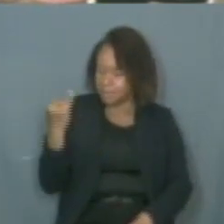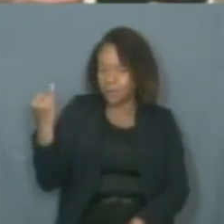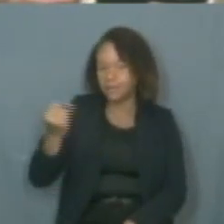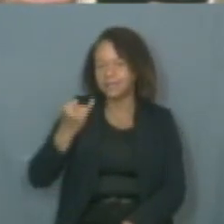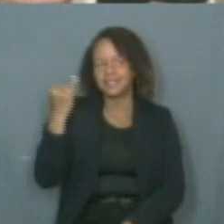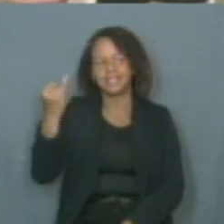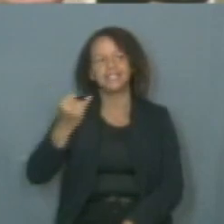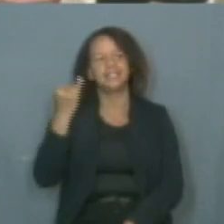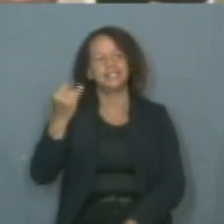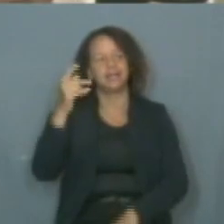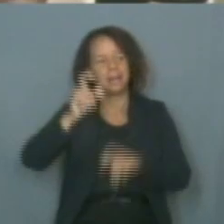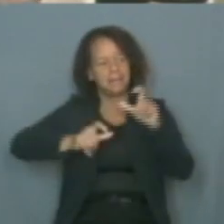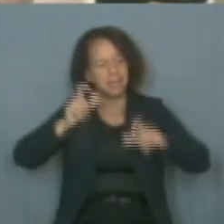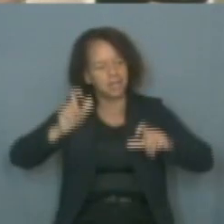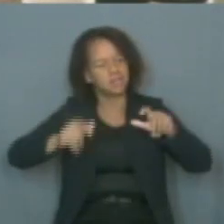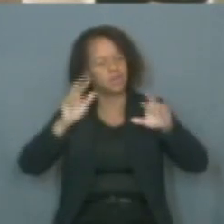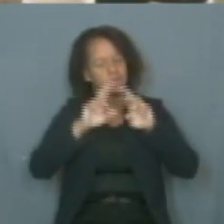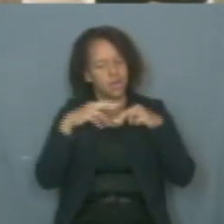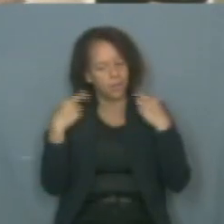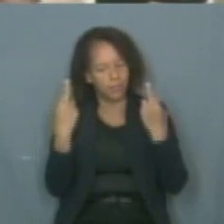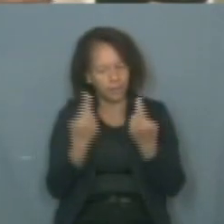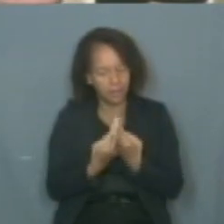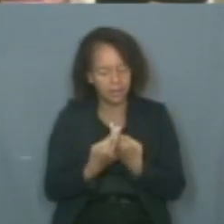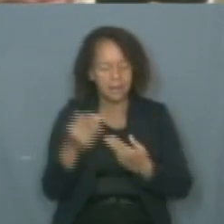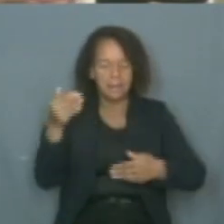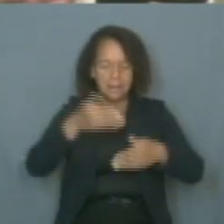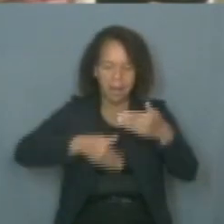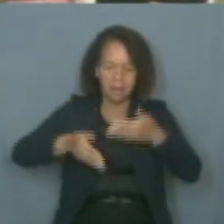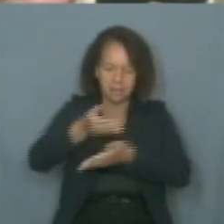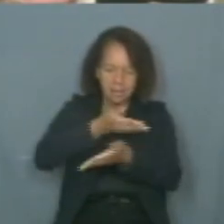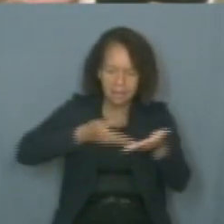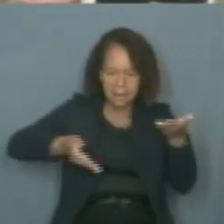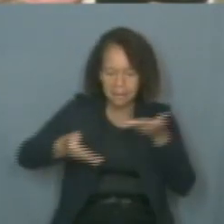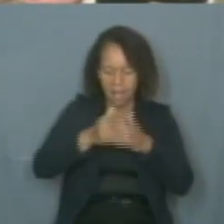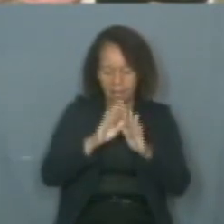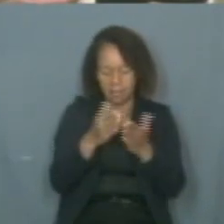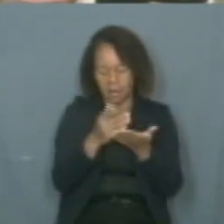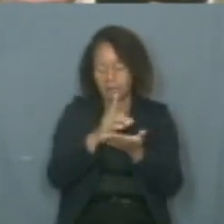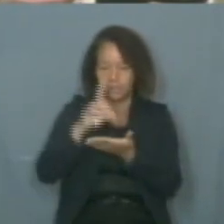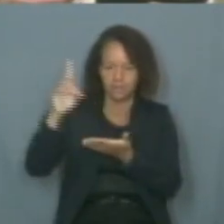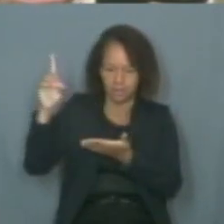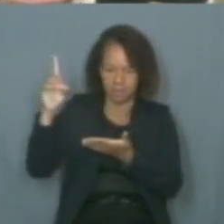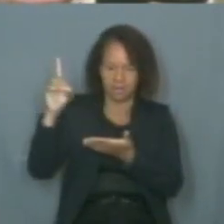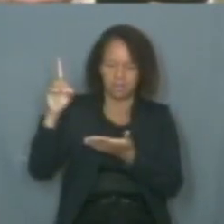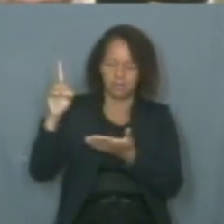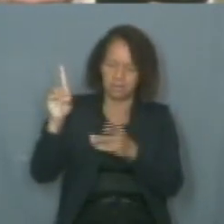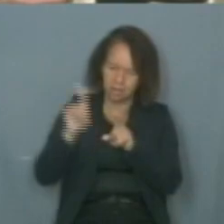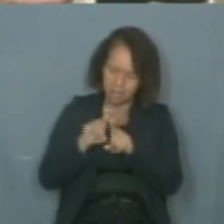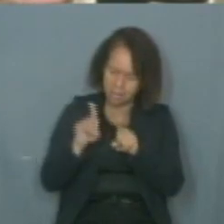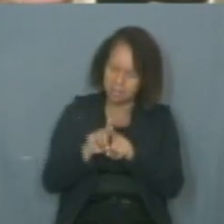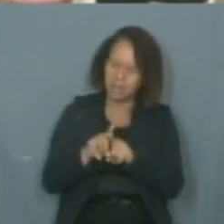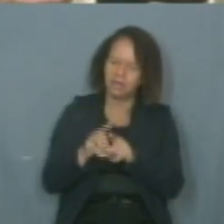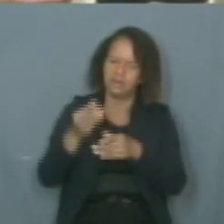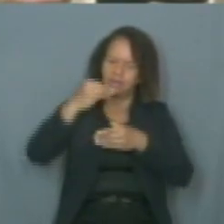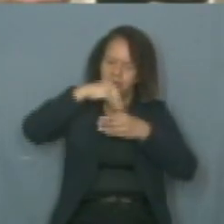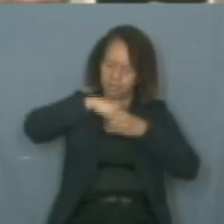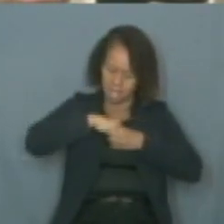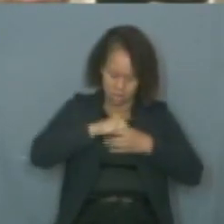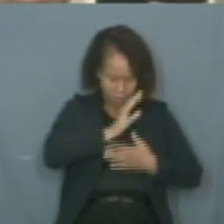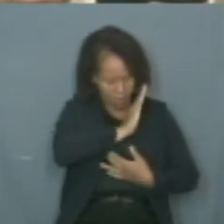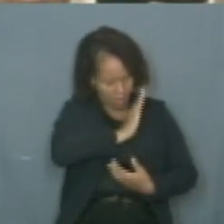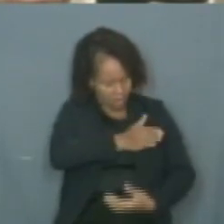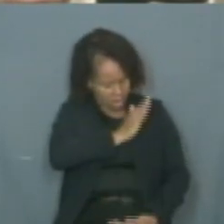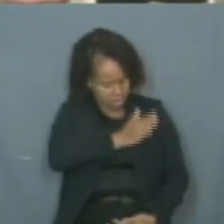importância das pessoas se reunirem e de partilharem a palavra de Deus e de carregar consigo em seu